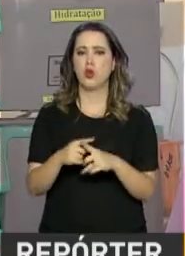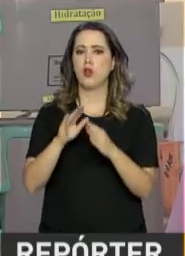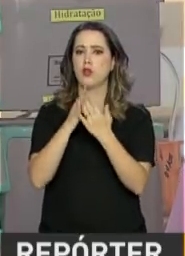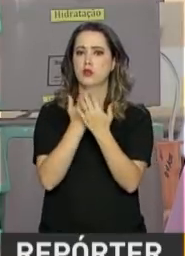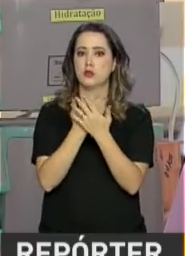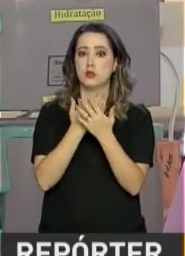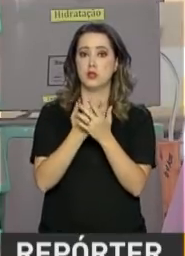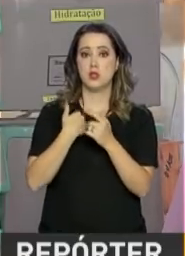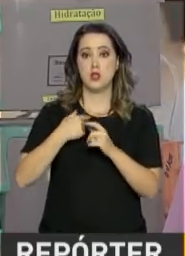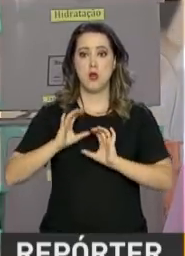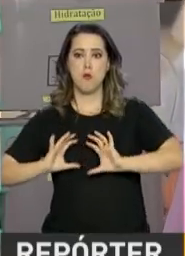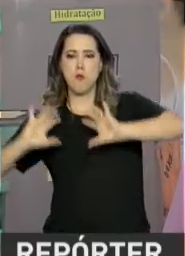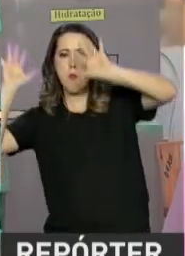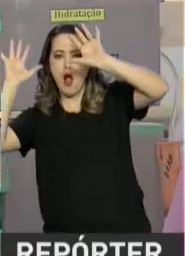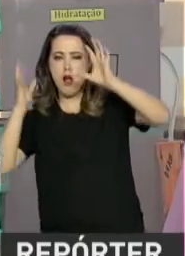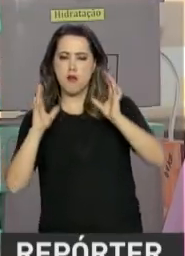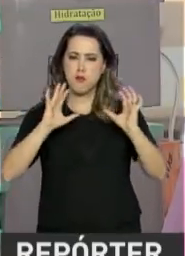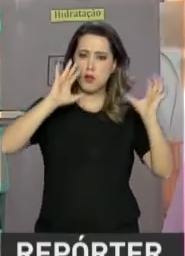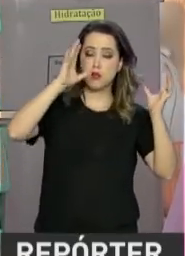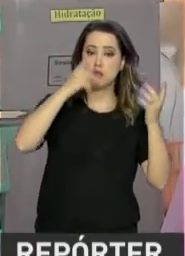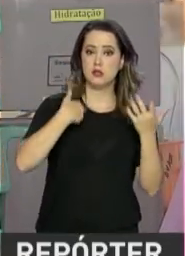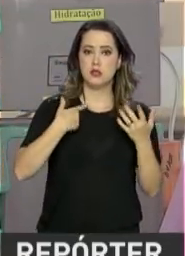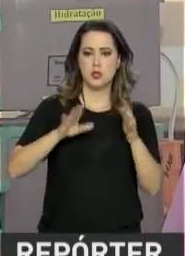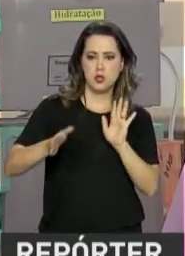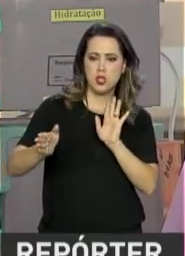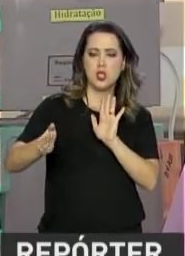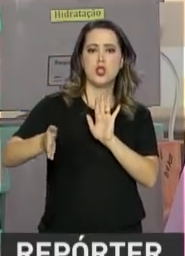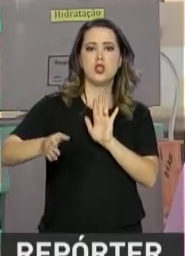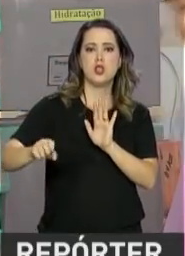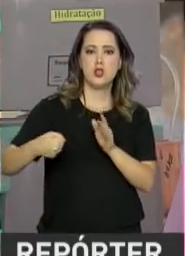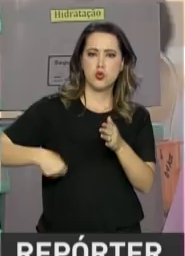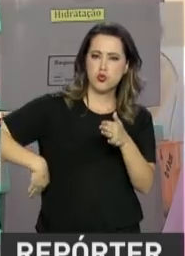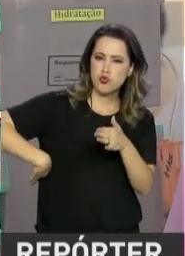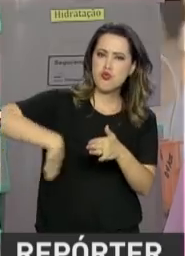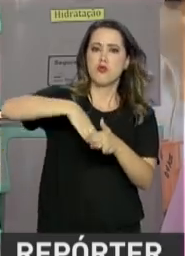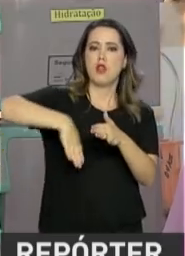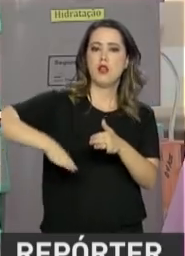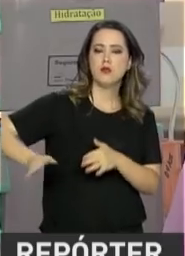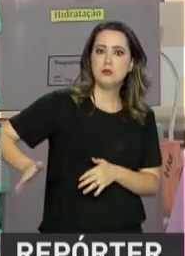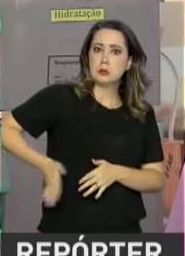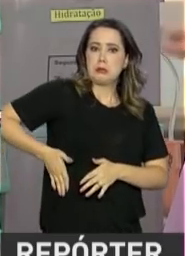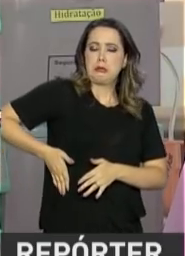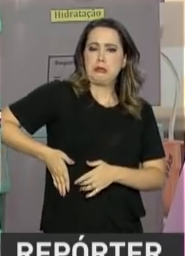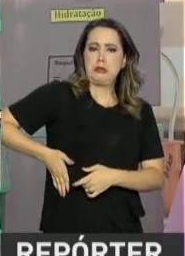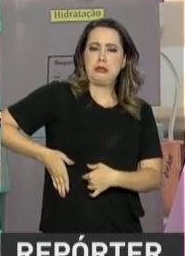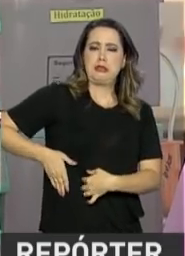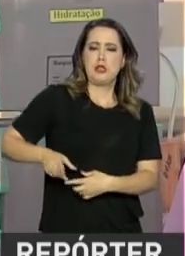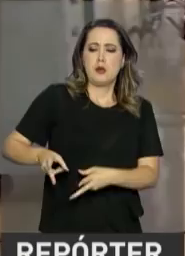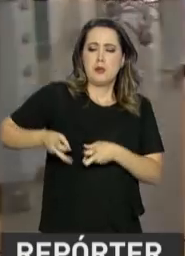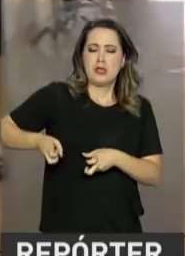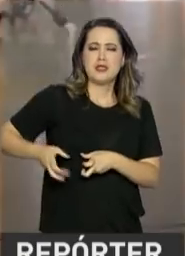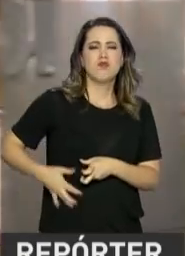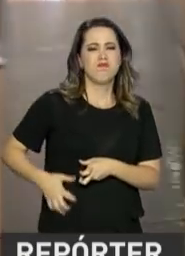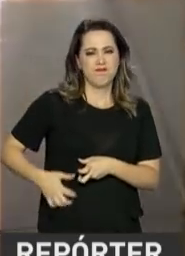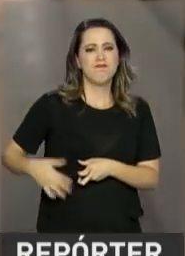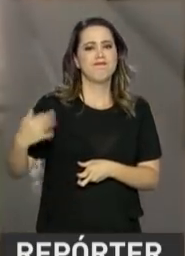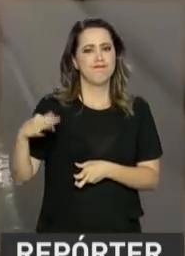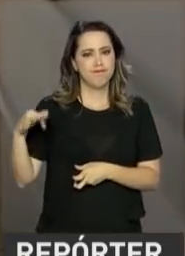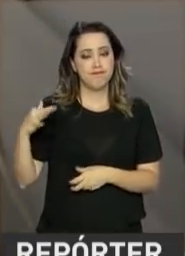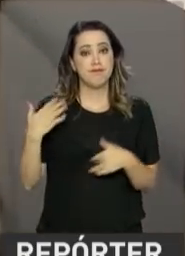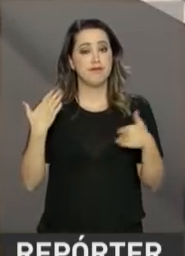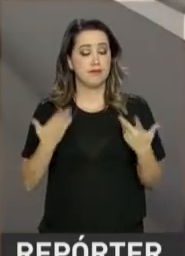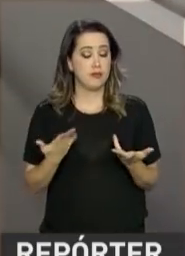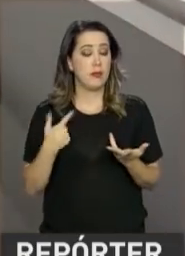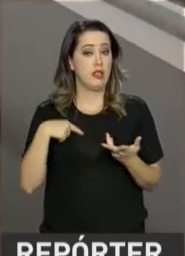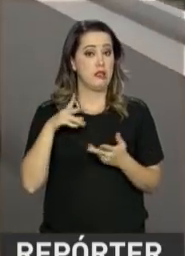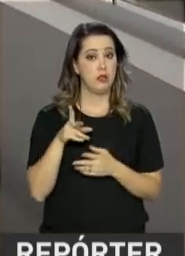eu sou goleira, eles chutaram e acertou bem na onde estava o tumor. Aí que eu percebi. Entre o diagnóstico